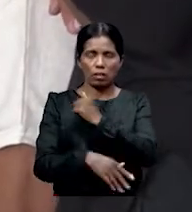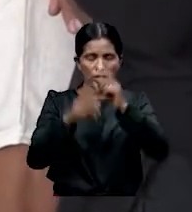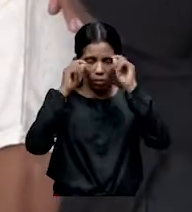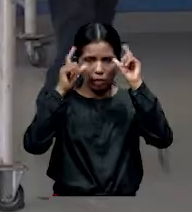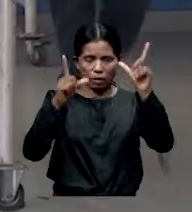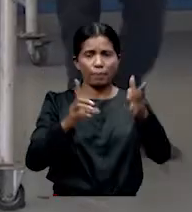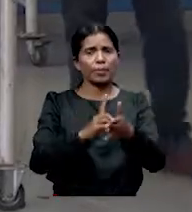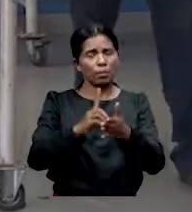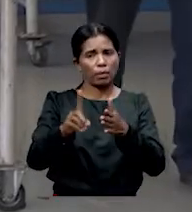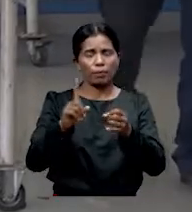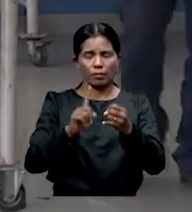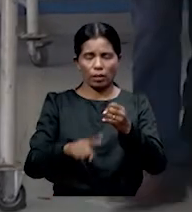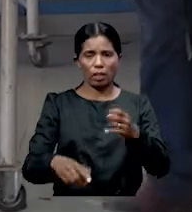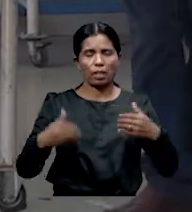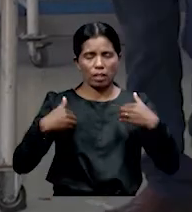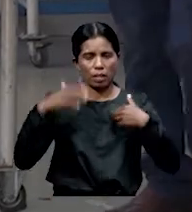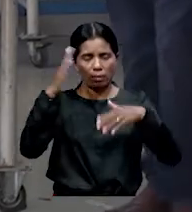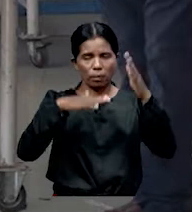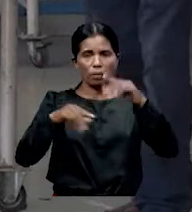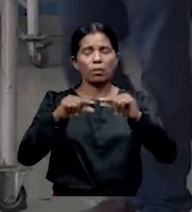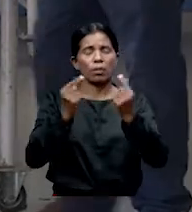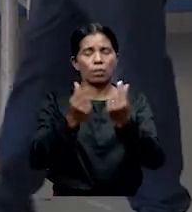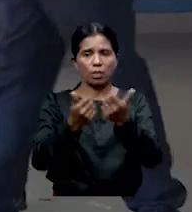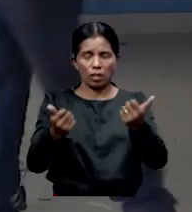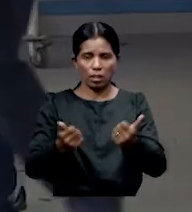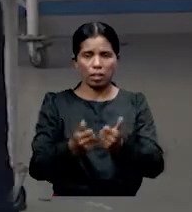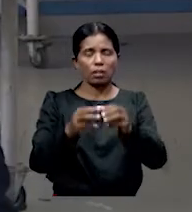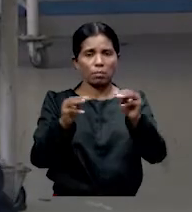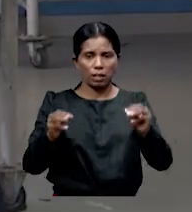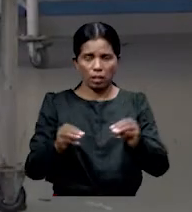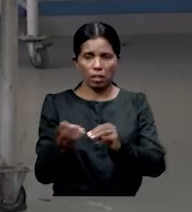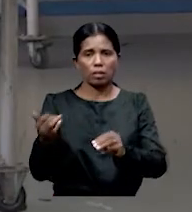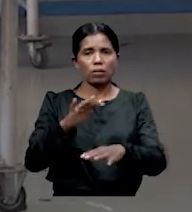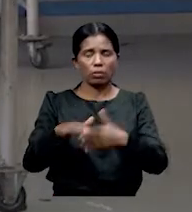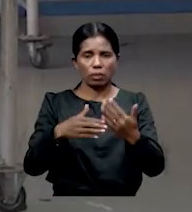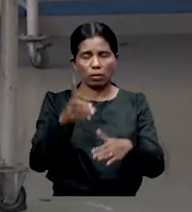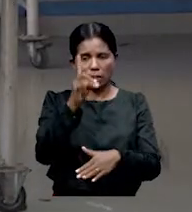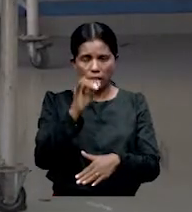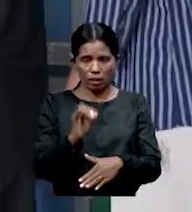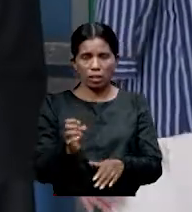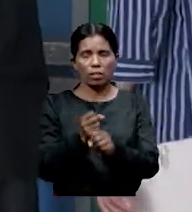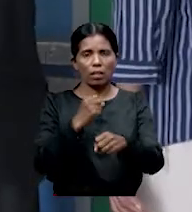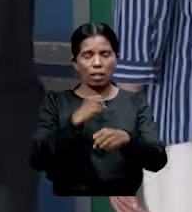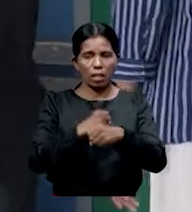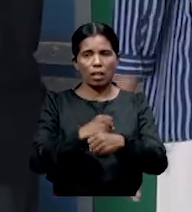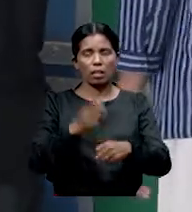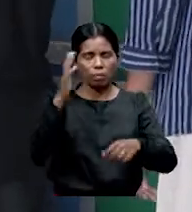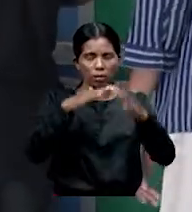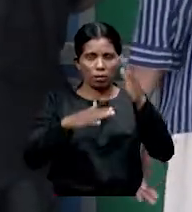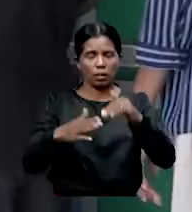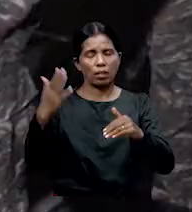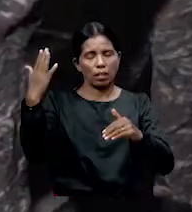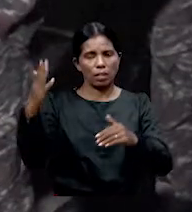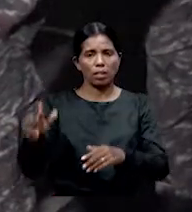kushne? Moço confronto entre grupo artes marciais no arte rituais Sira capital dele, o de halo perturbação e ordem